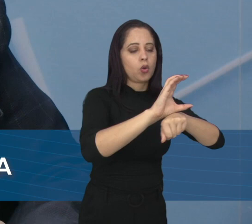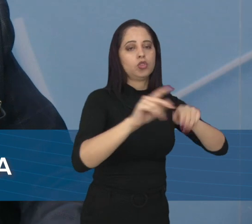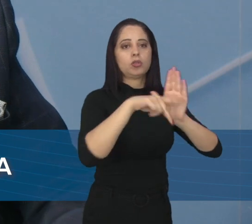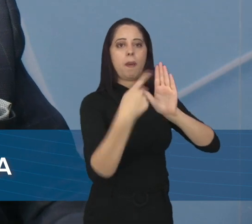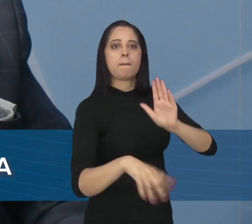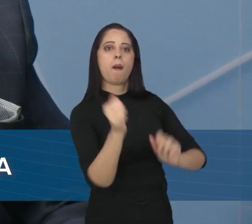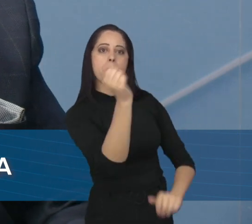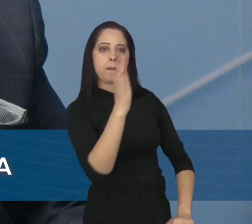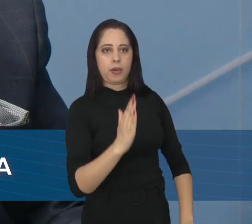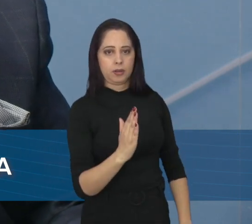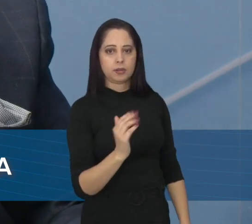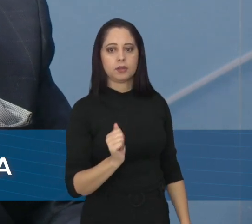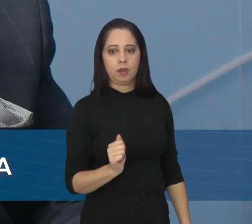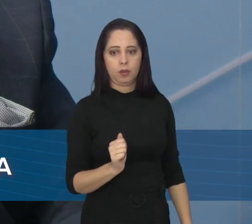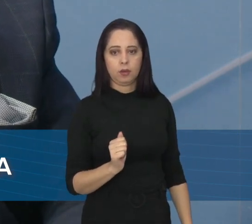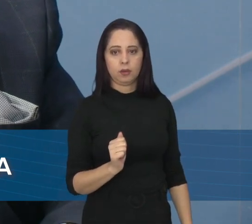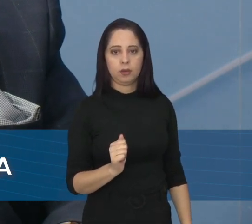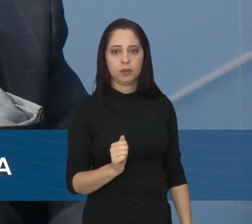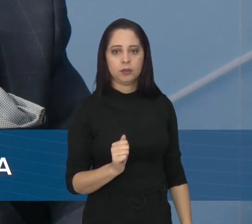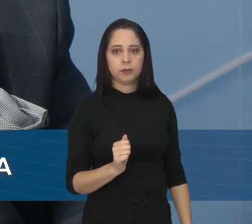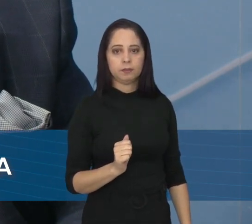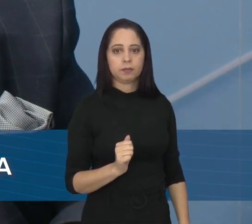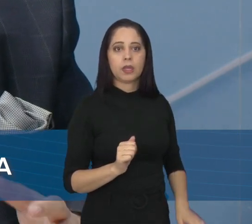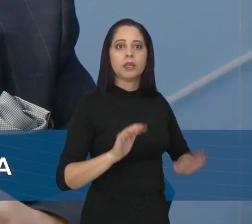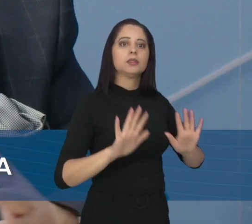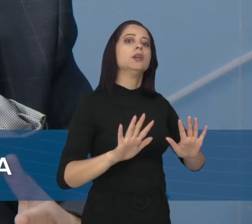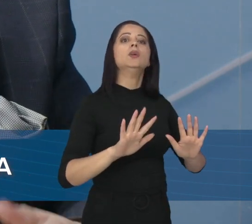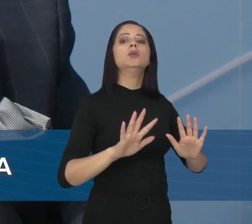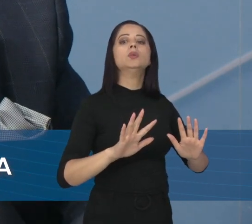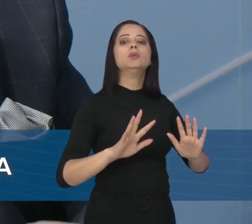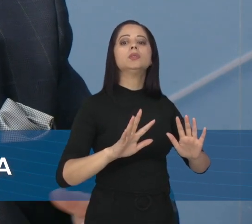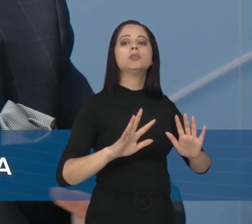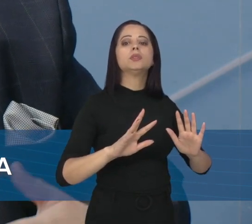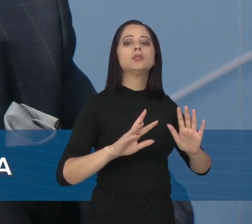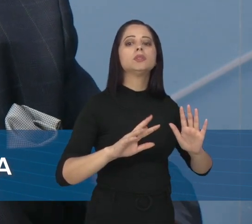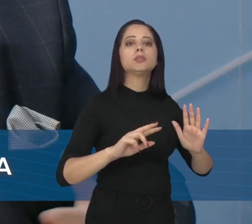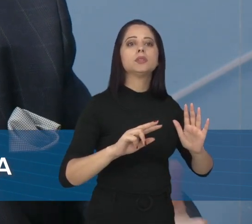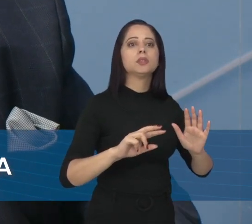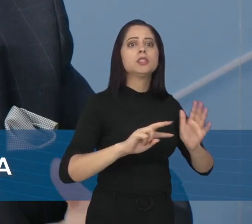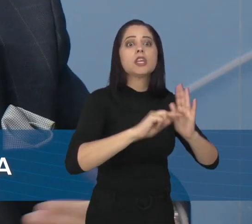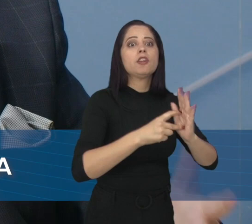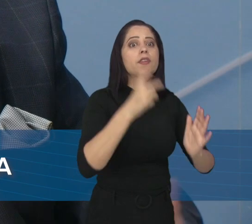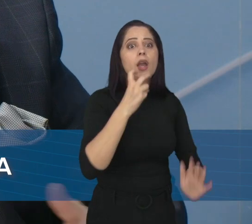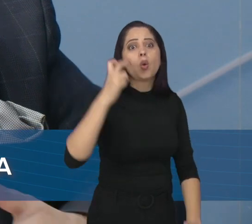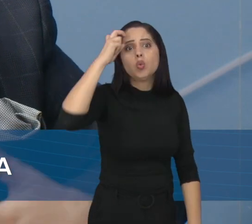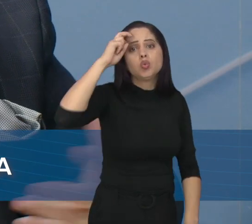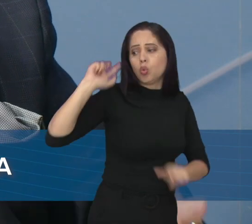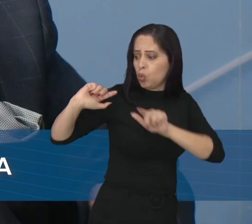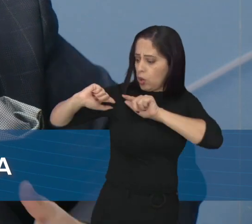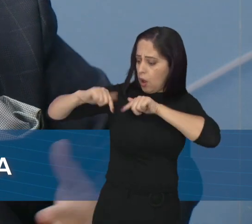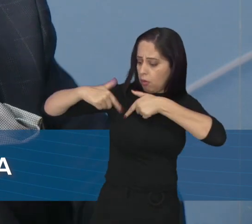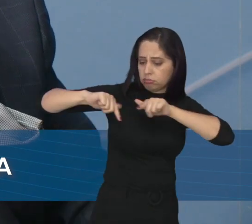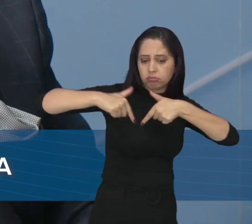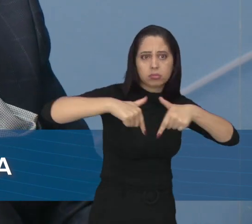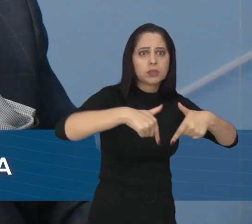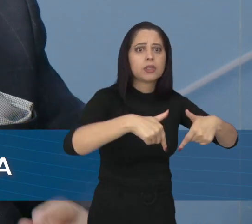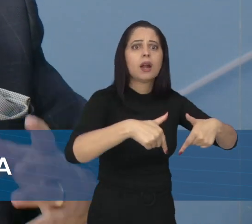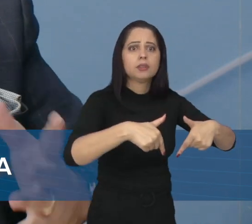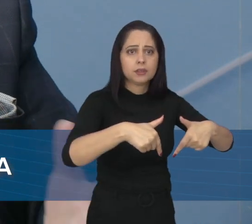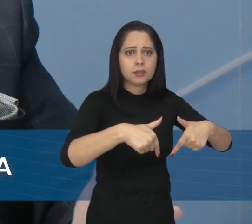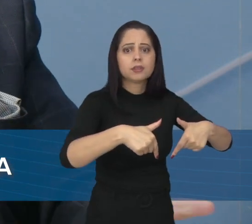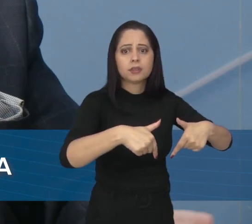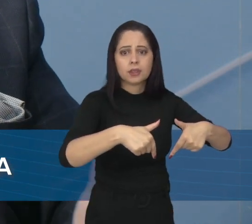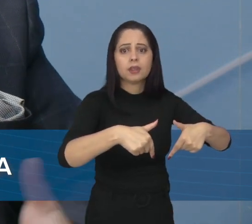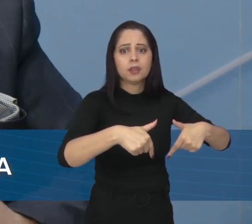traz todo um substrato cultural, antropológico, histórico existente,